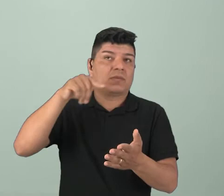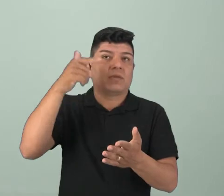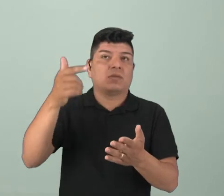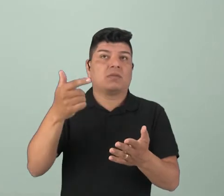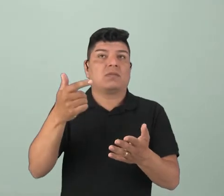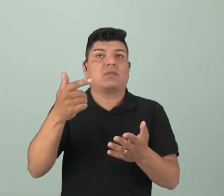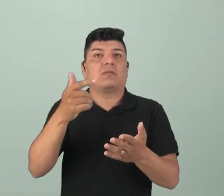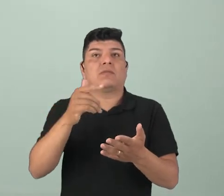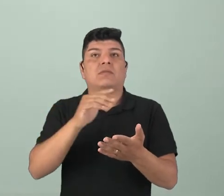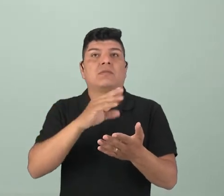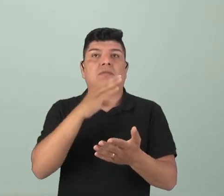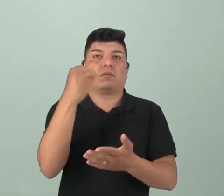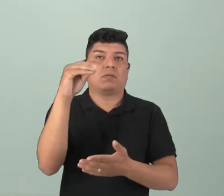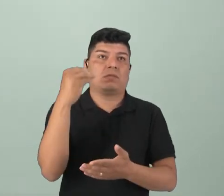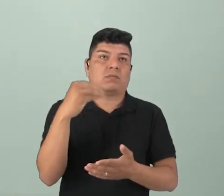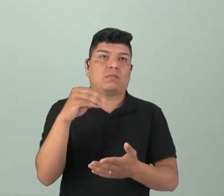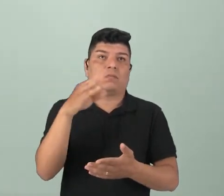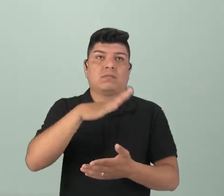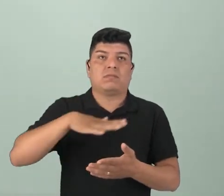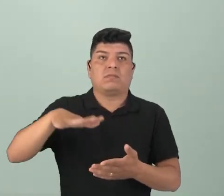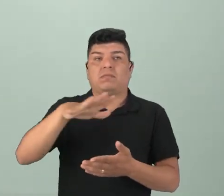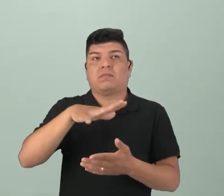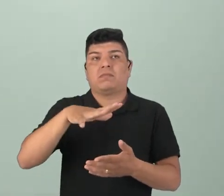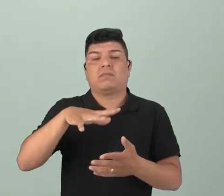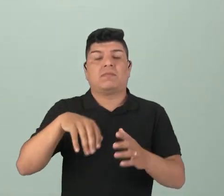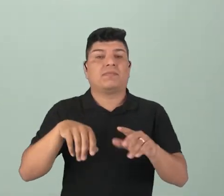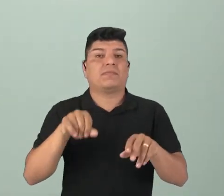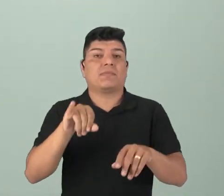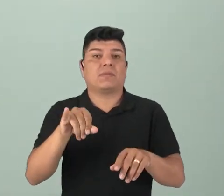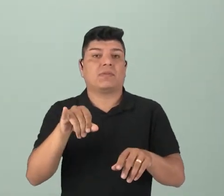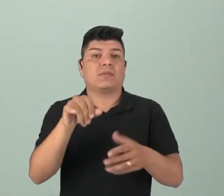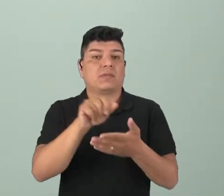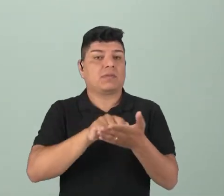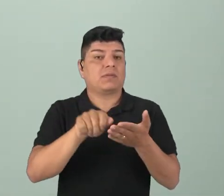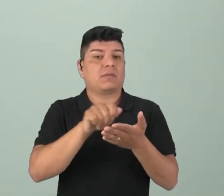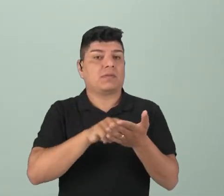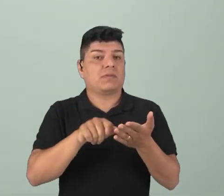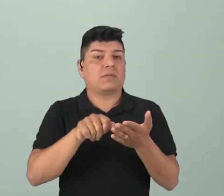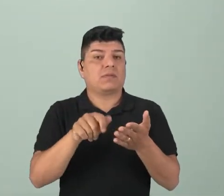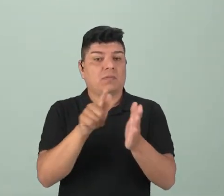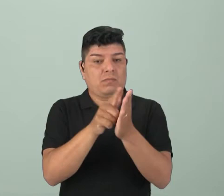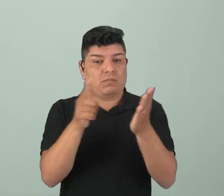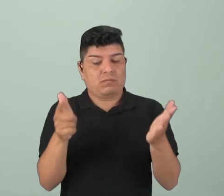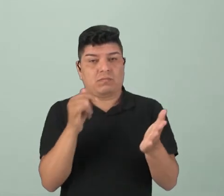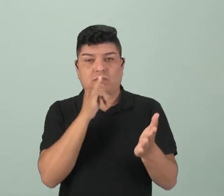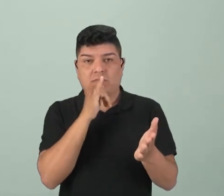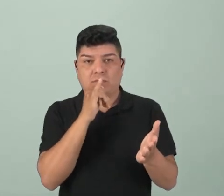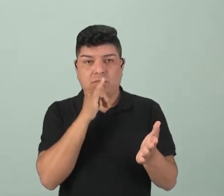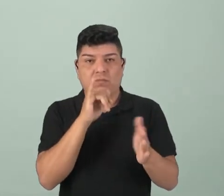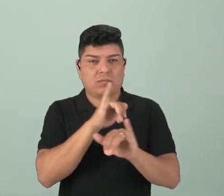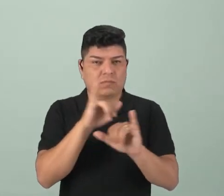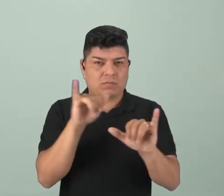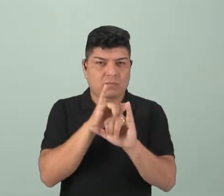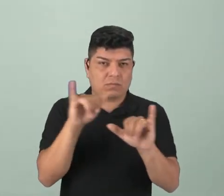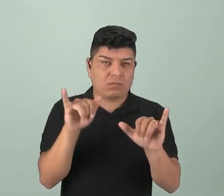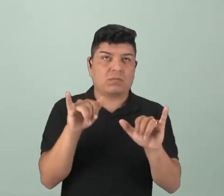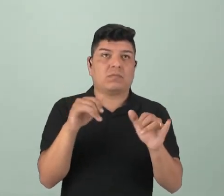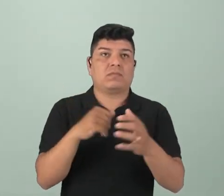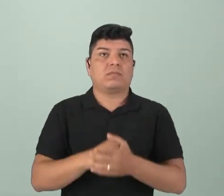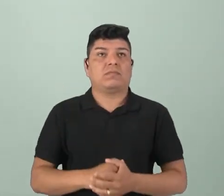outras publicações de consumo generalizado. Então, se você está escrevendo para um jornal, por exemplo, uma